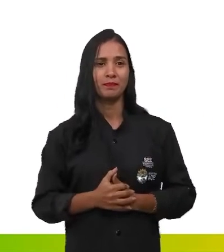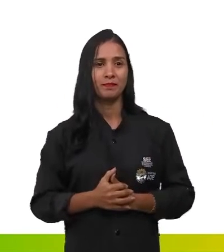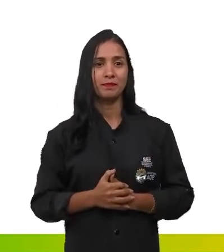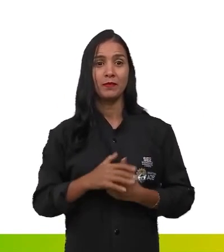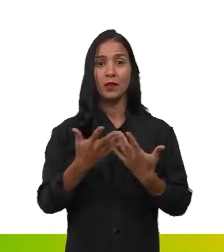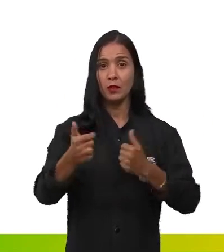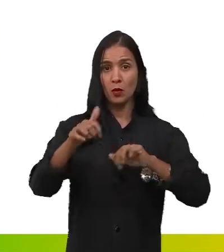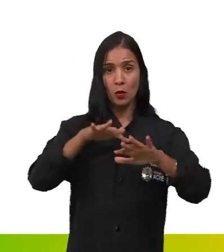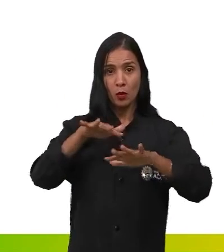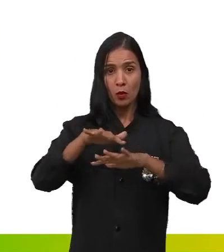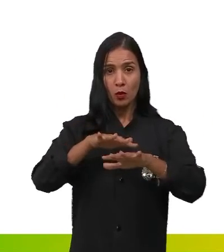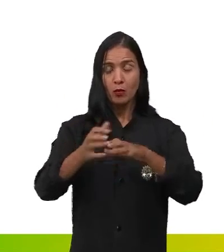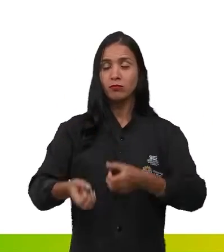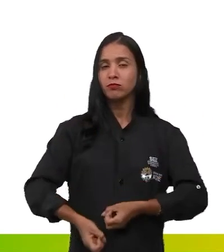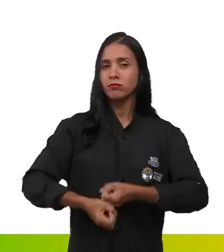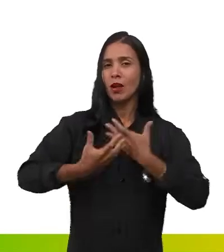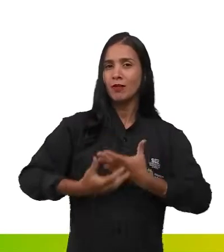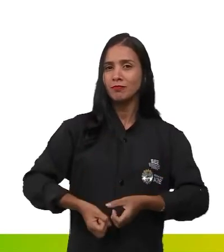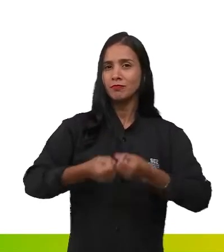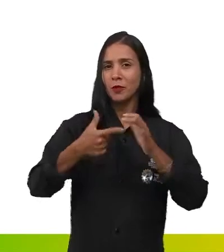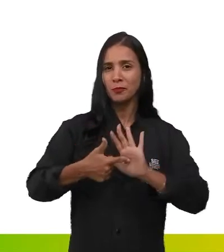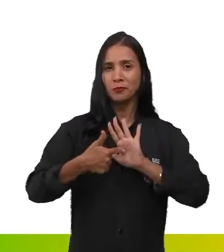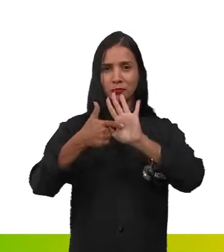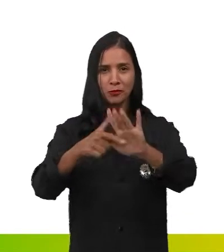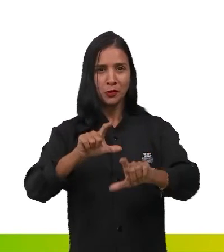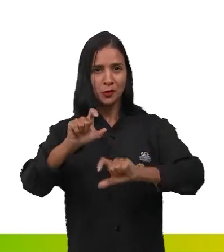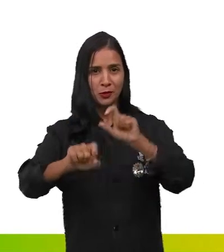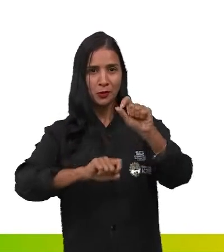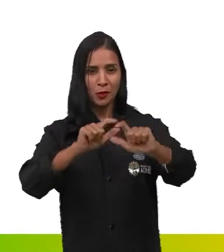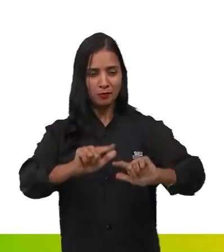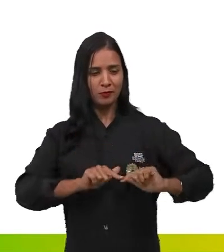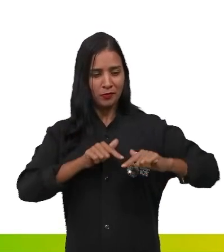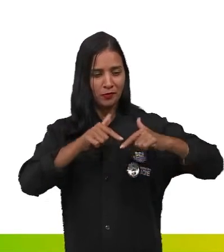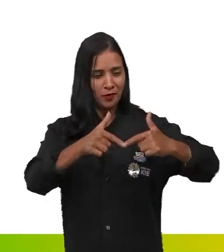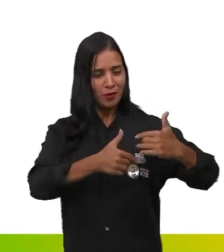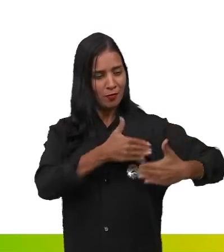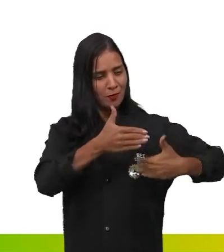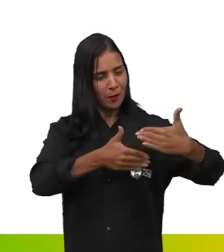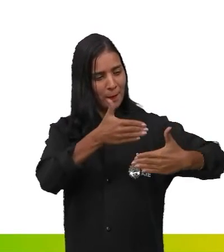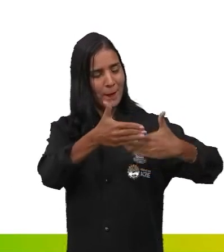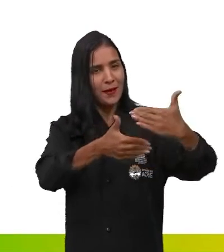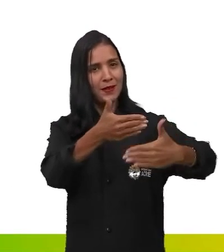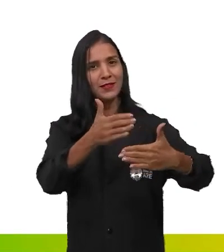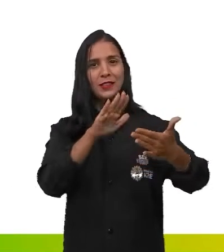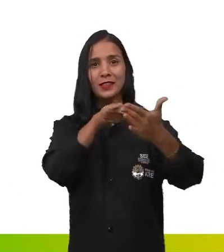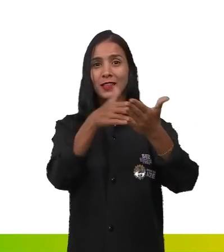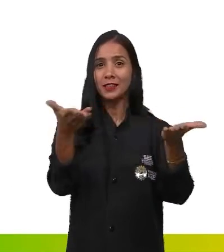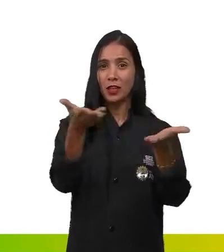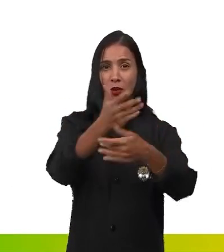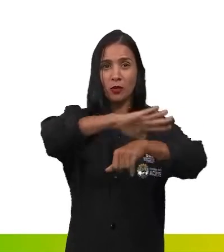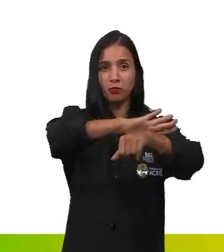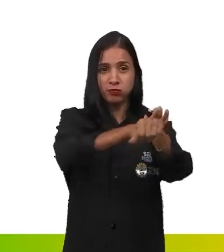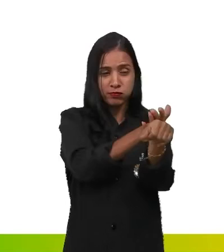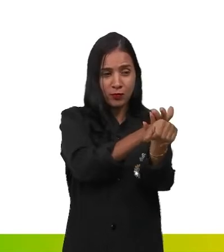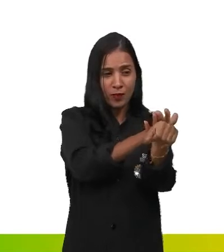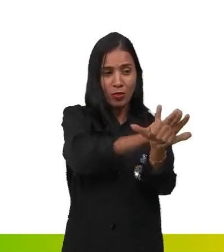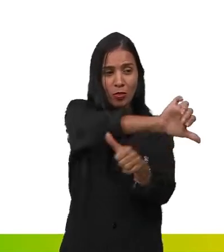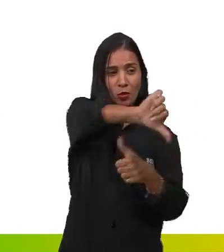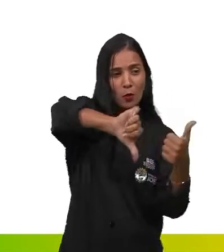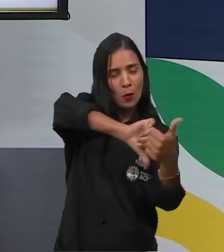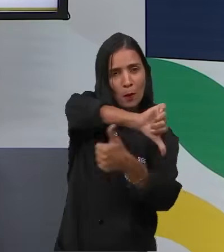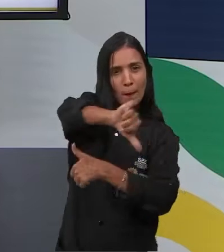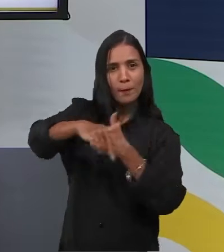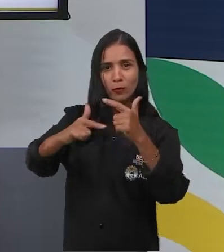uma poética do corpo construída na luta contra a escravidão e o racismo, transformando dor em arte e resistência